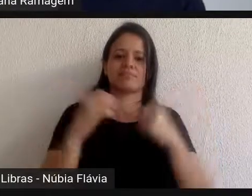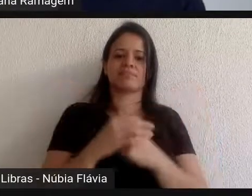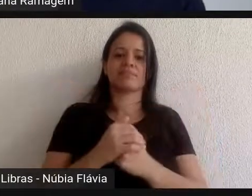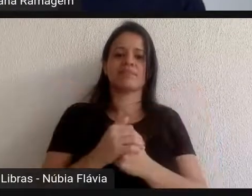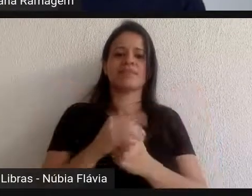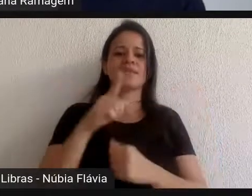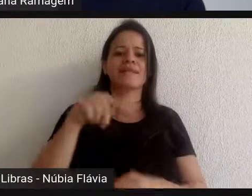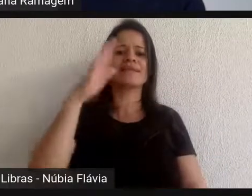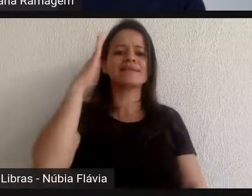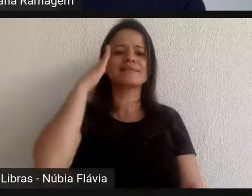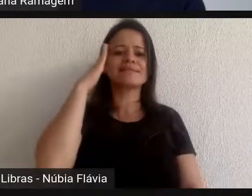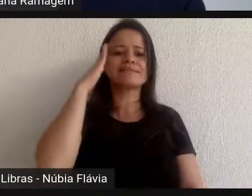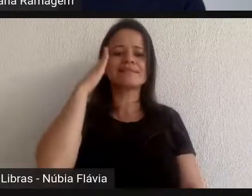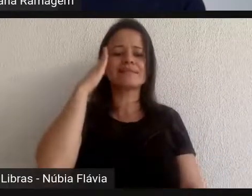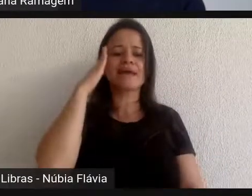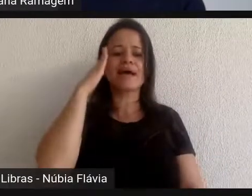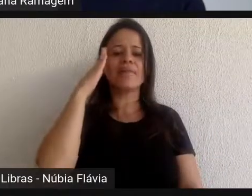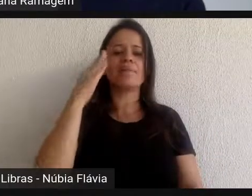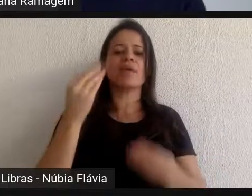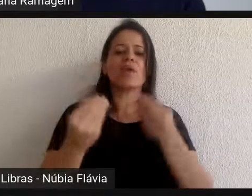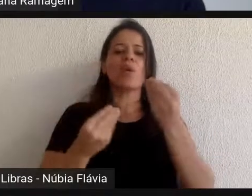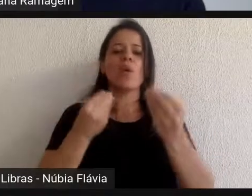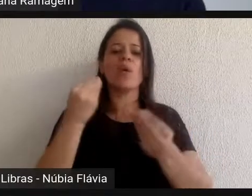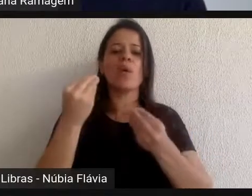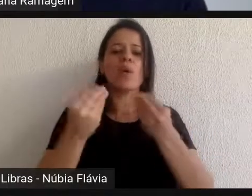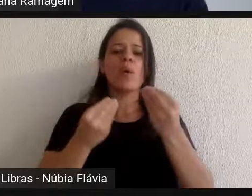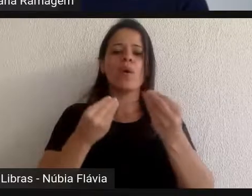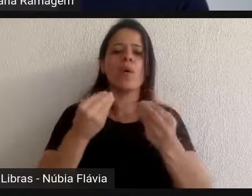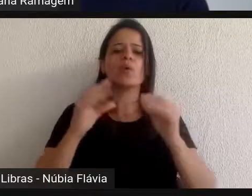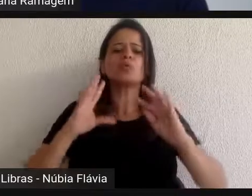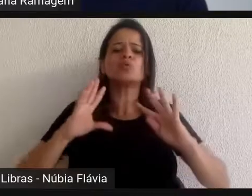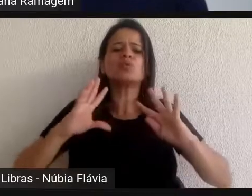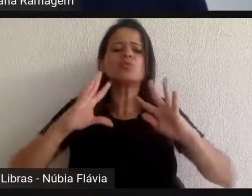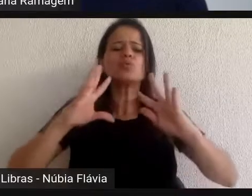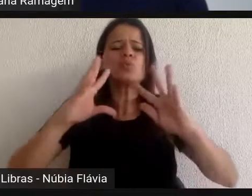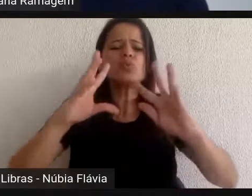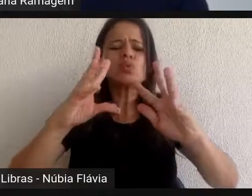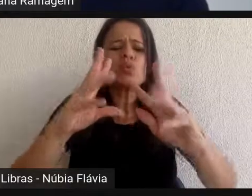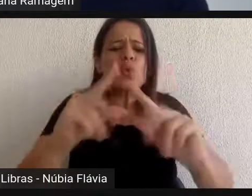atividade física, que saiba de uma coisa.